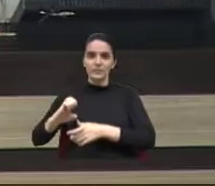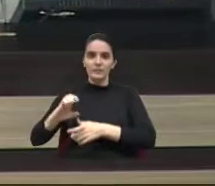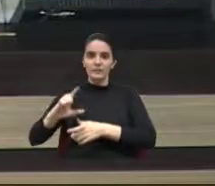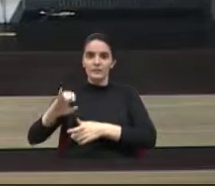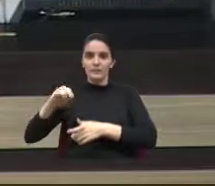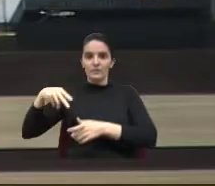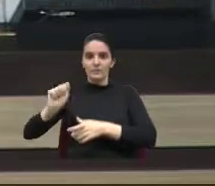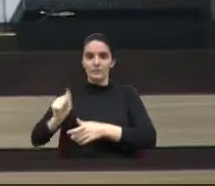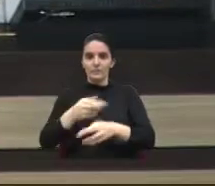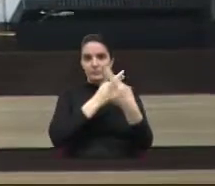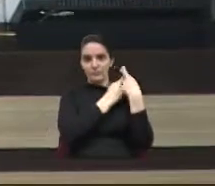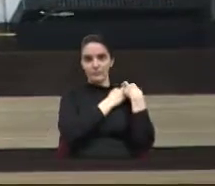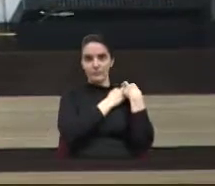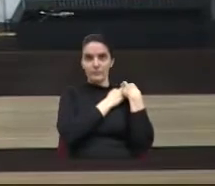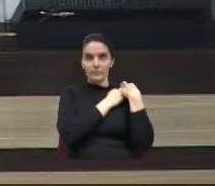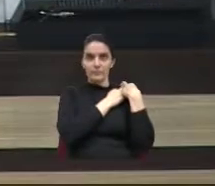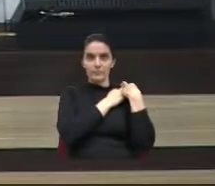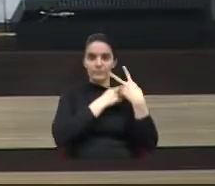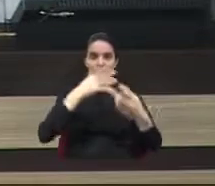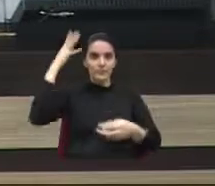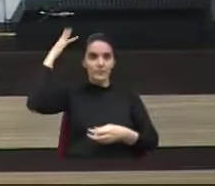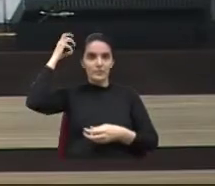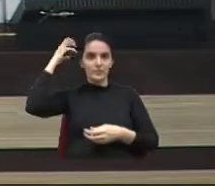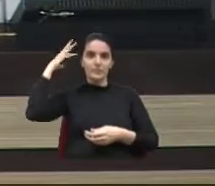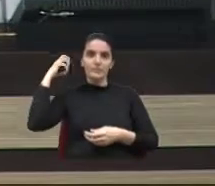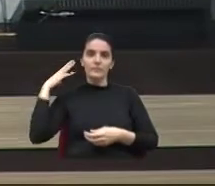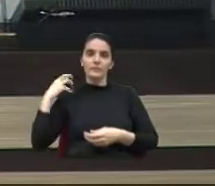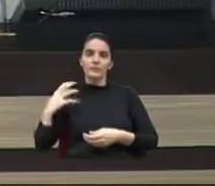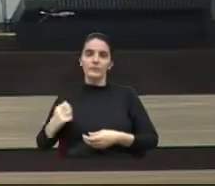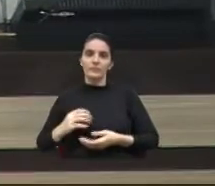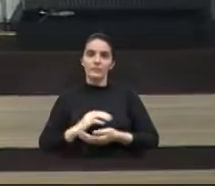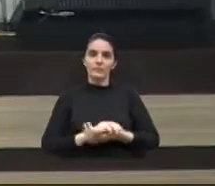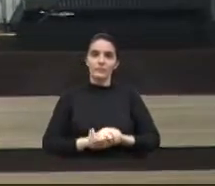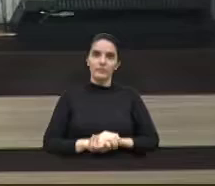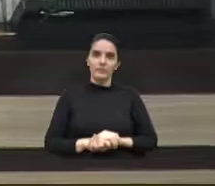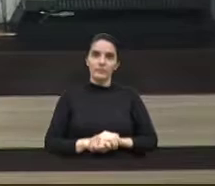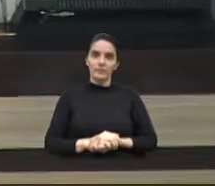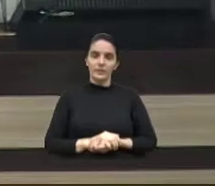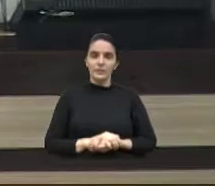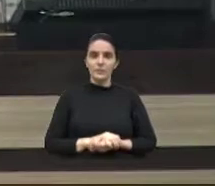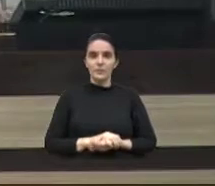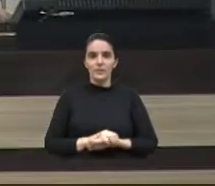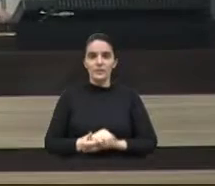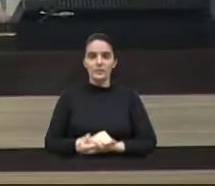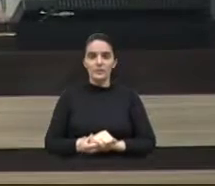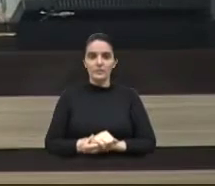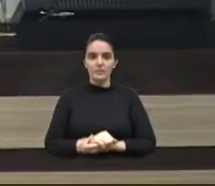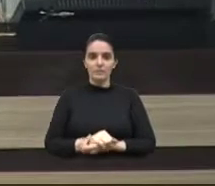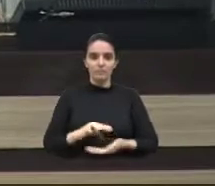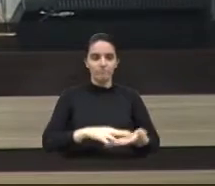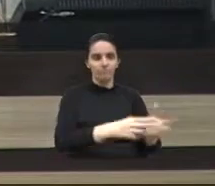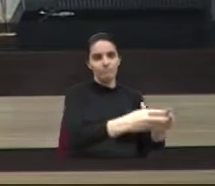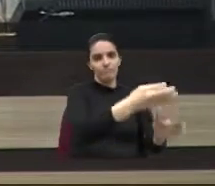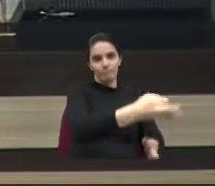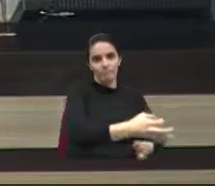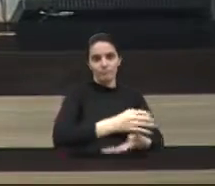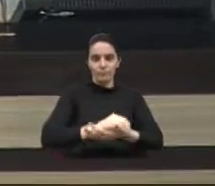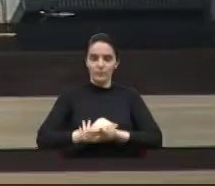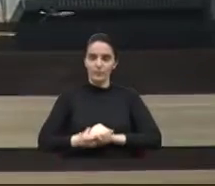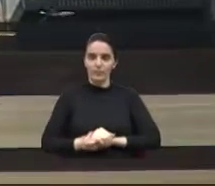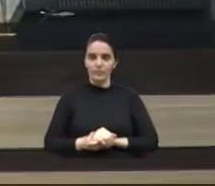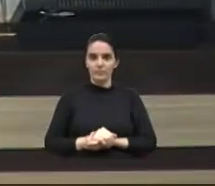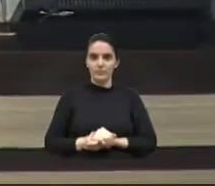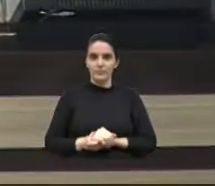Propositura da vereadora Lucinês Aparecida Lubogo, vereadora do PR. Encaminhe-se às comissões competentes.